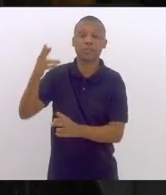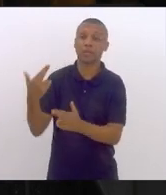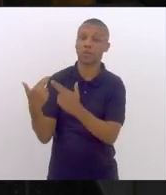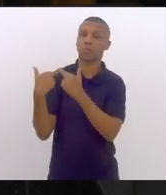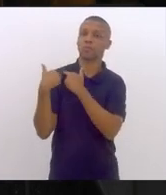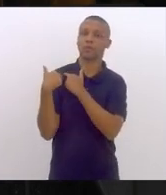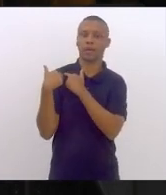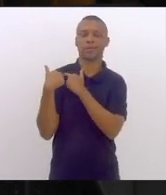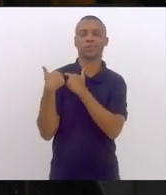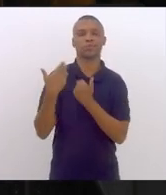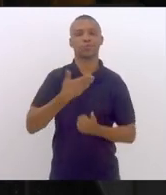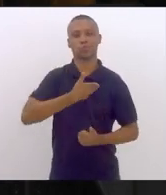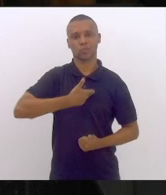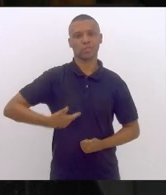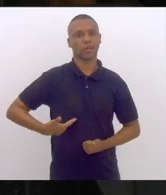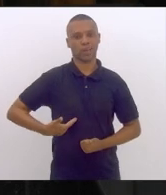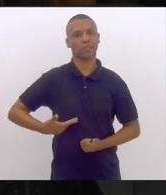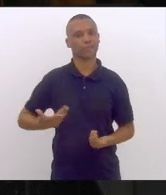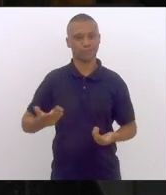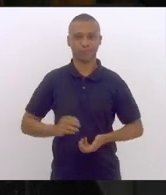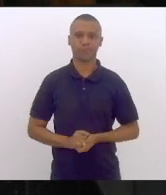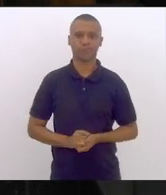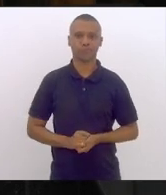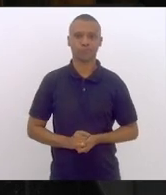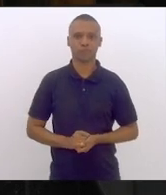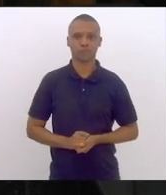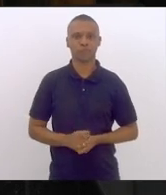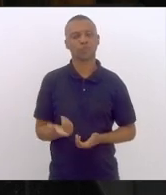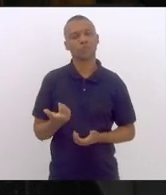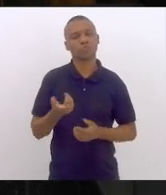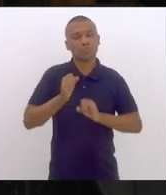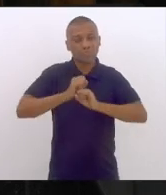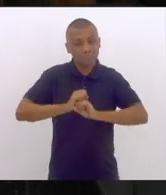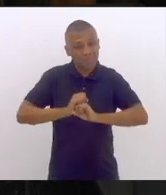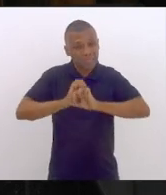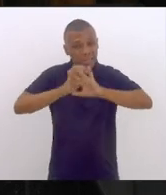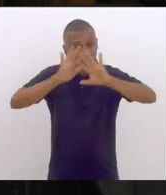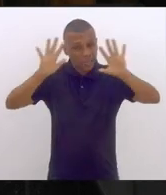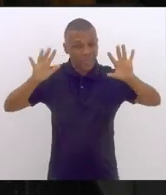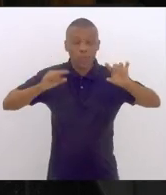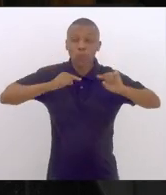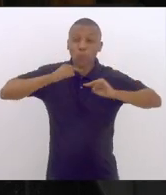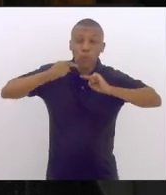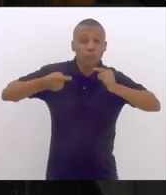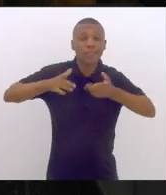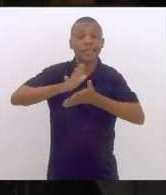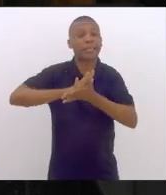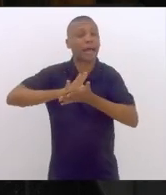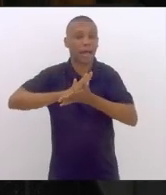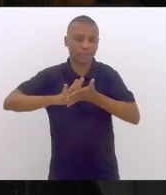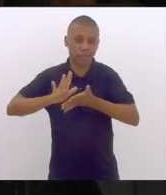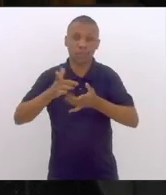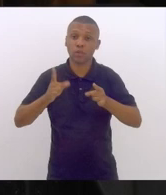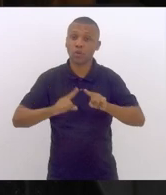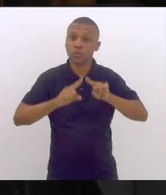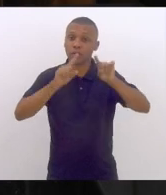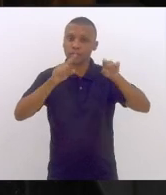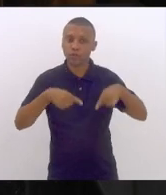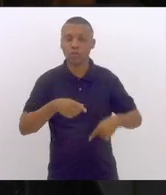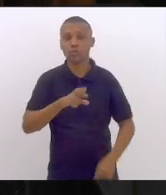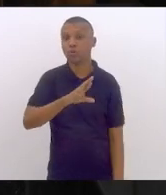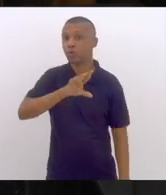resta dúvida nenhuma portanto que os servidores do Rio previdência